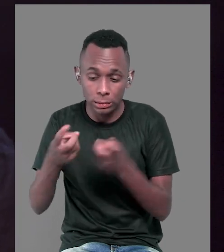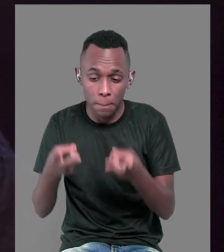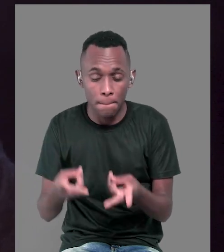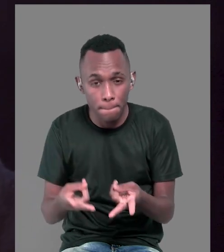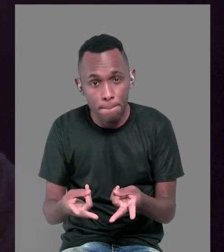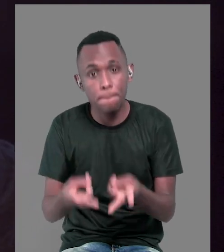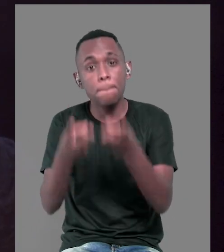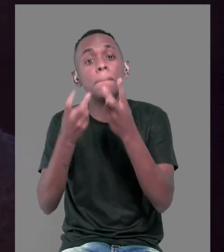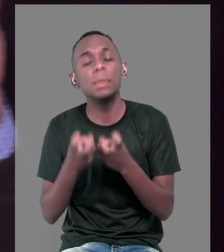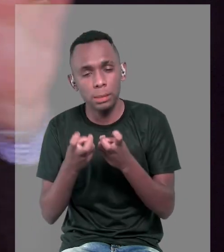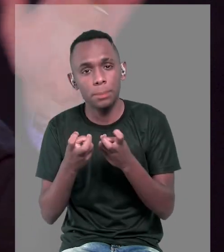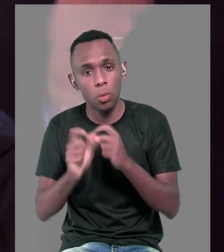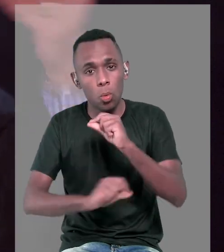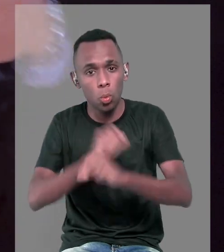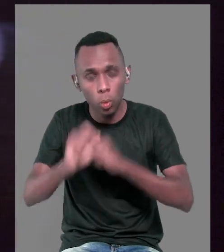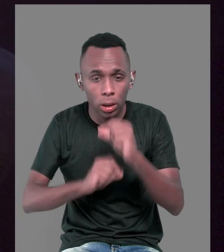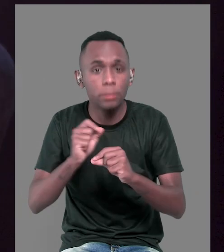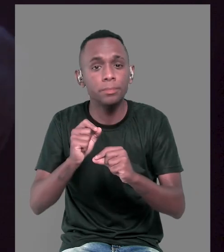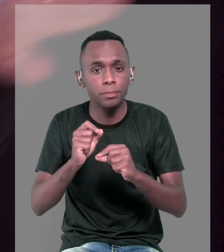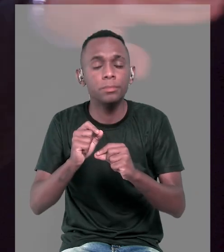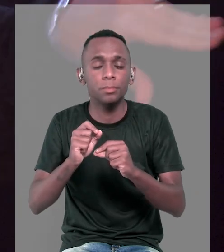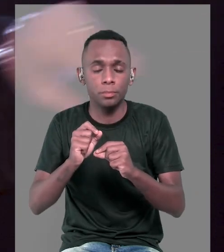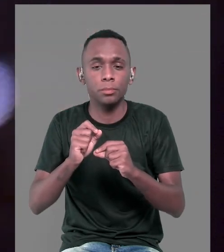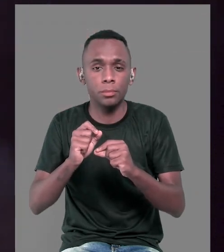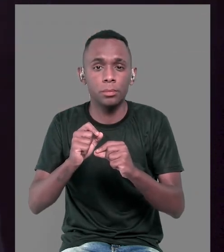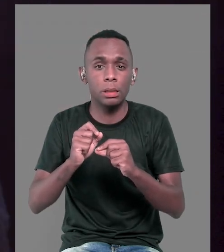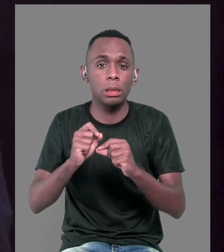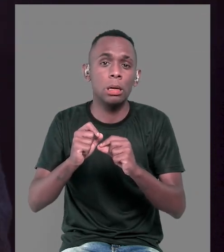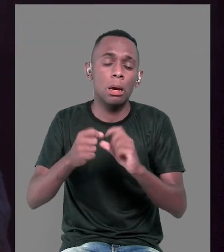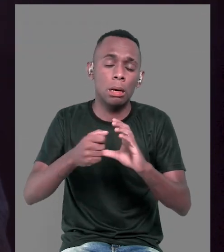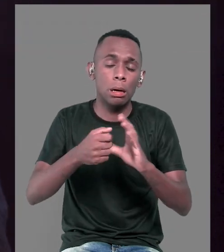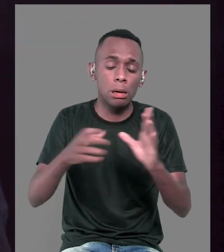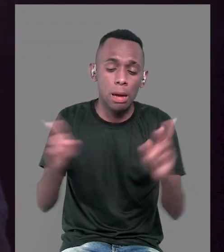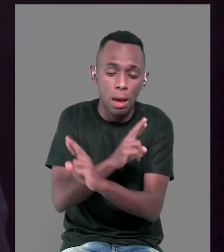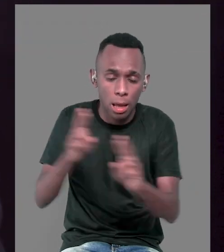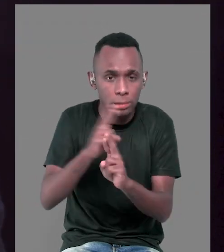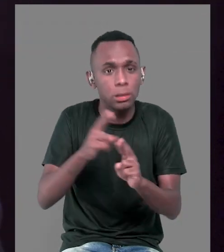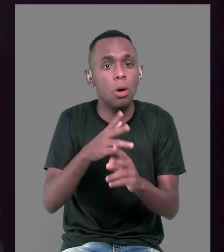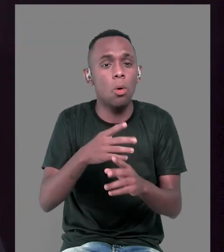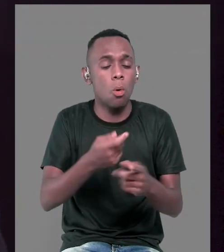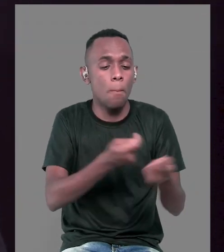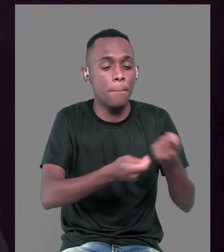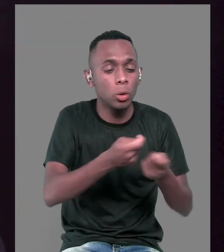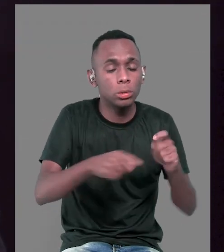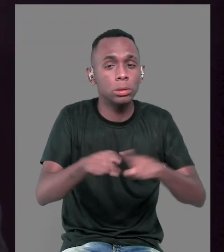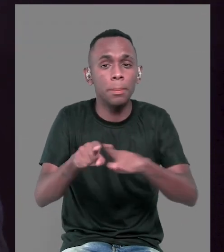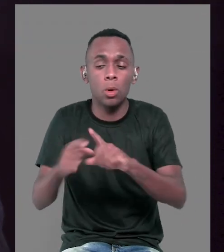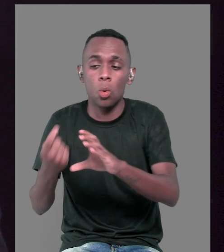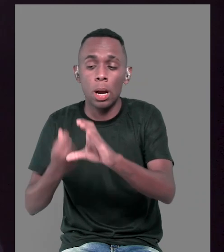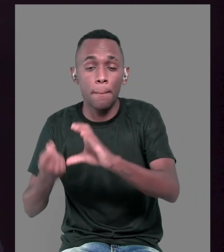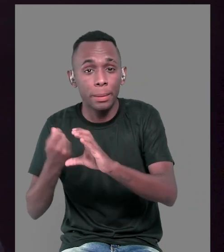em alguma reentrância entre a mercadoria e o capital a figura do sujeito automático, o sujeito que